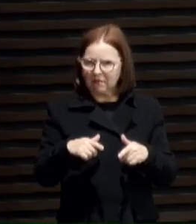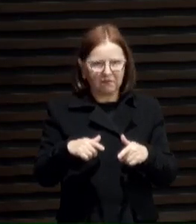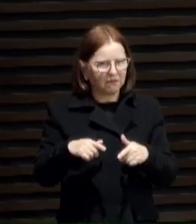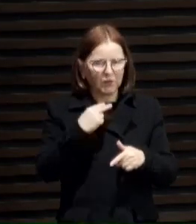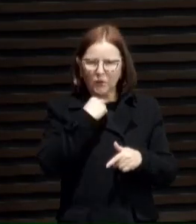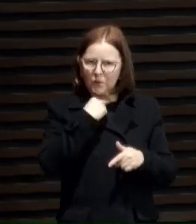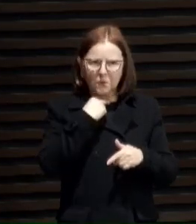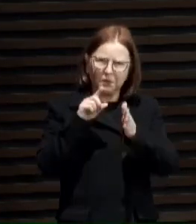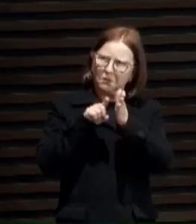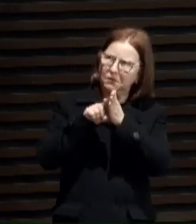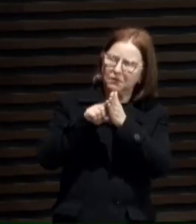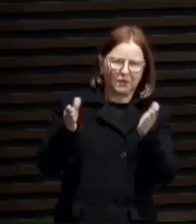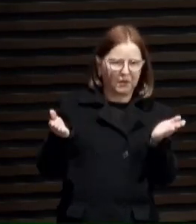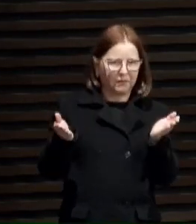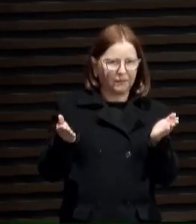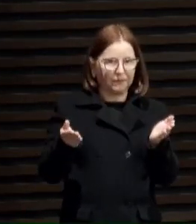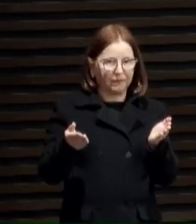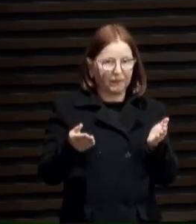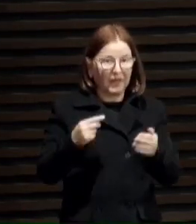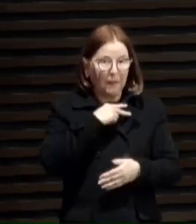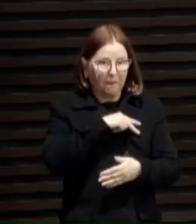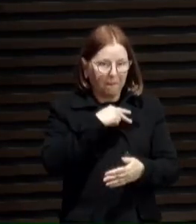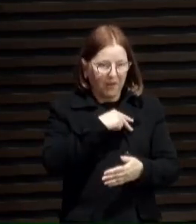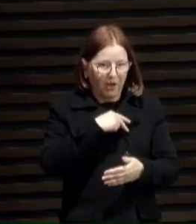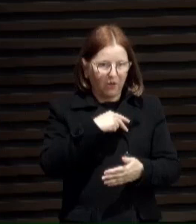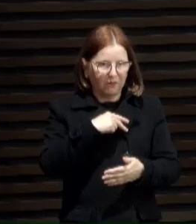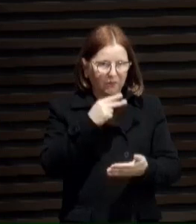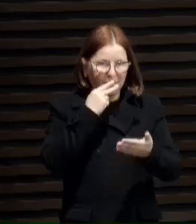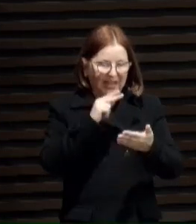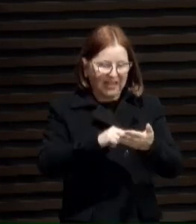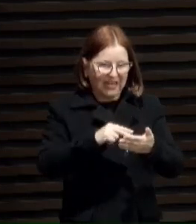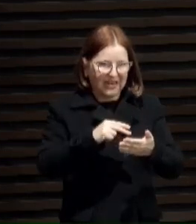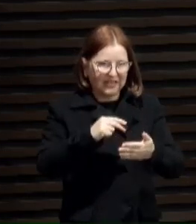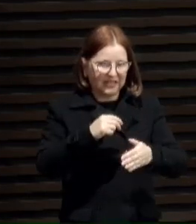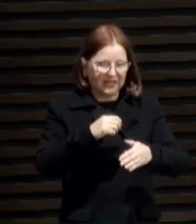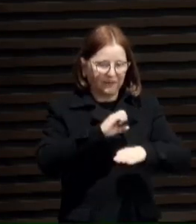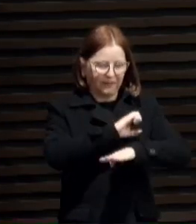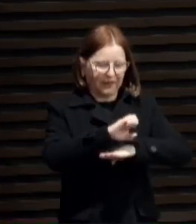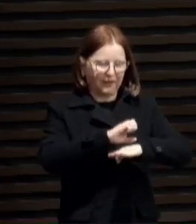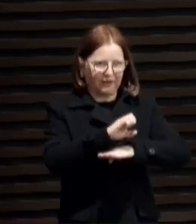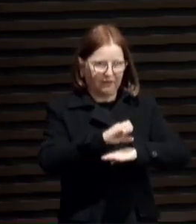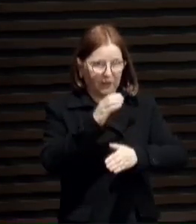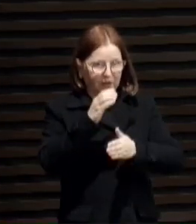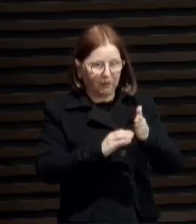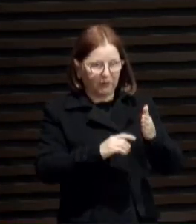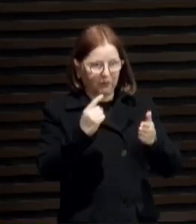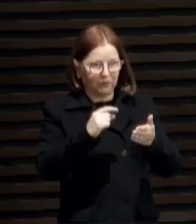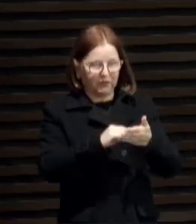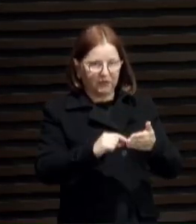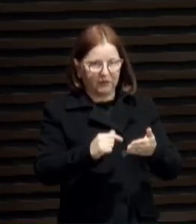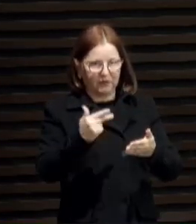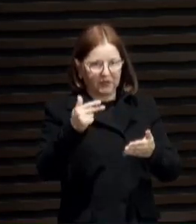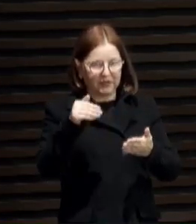Deus? Na carta de Paulo aos Efésios, capítulo 1, de 3 a 5, Paulo vai nos